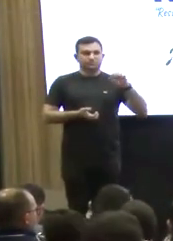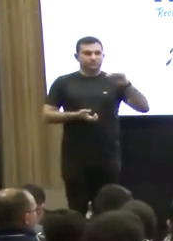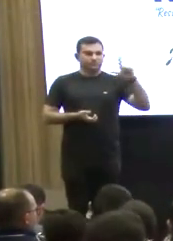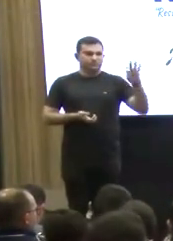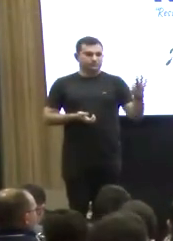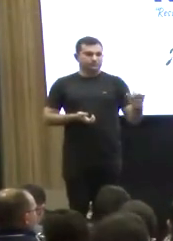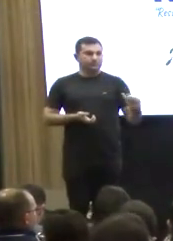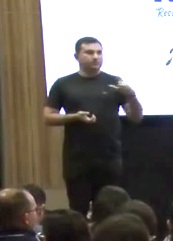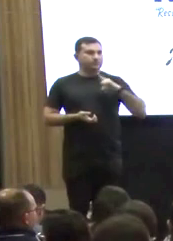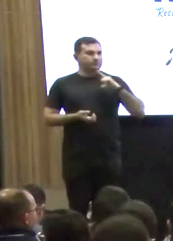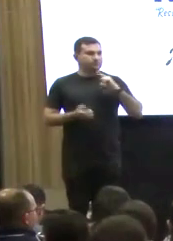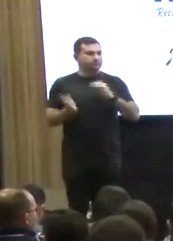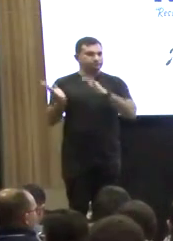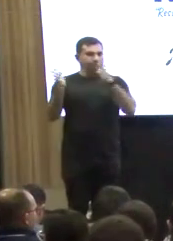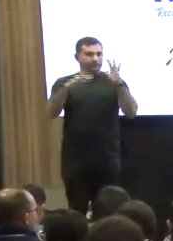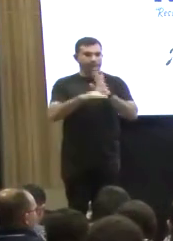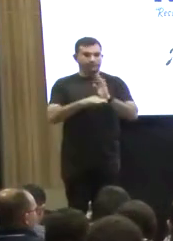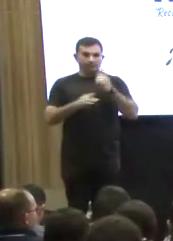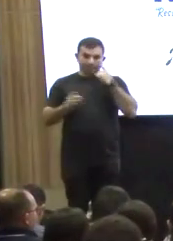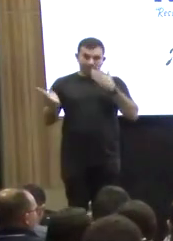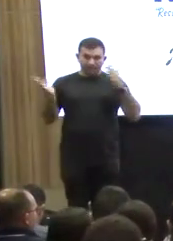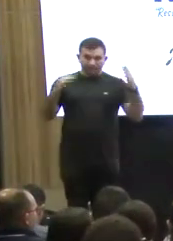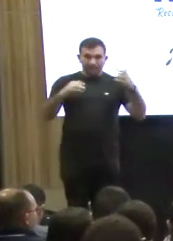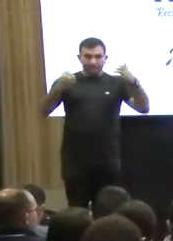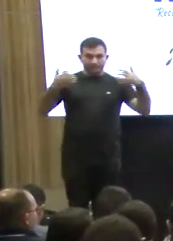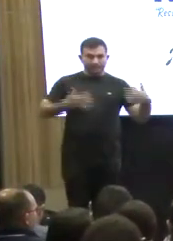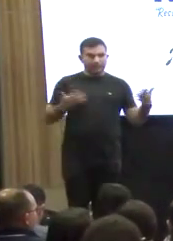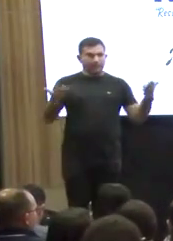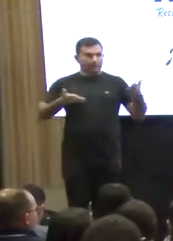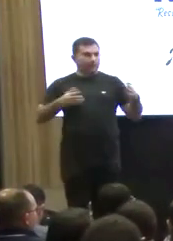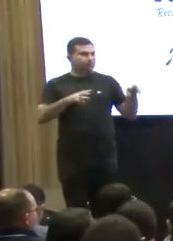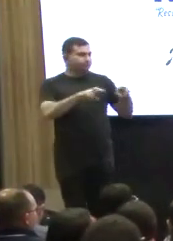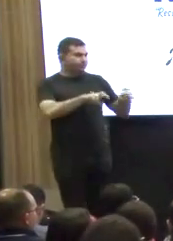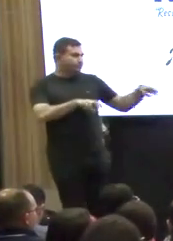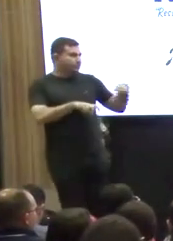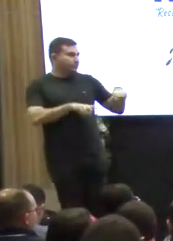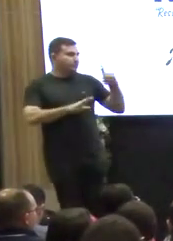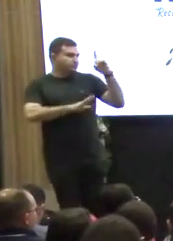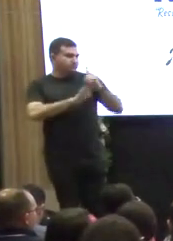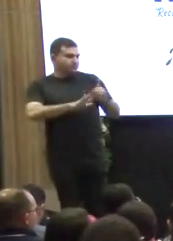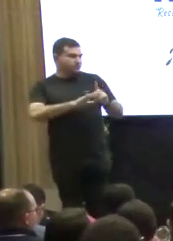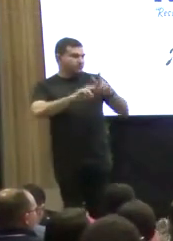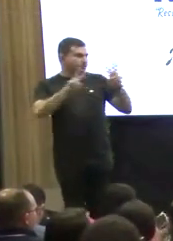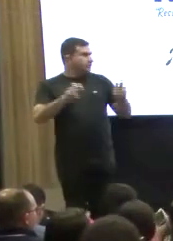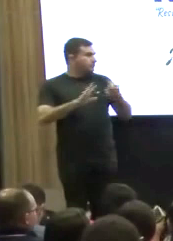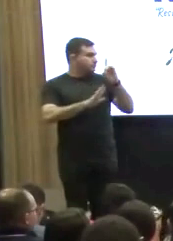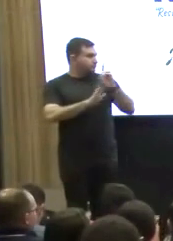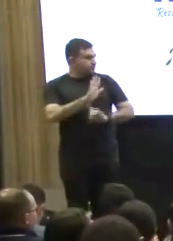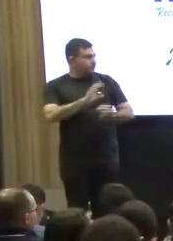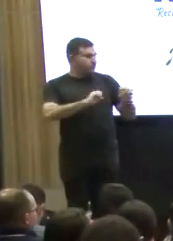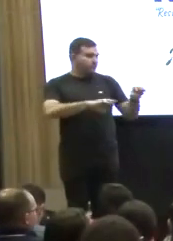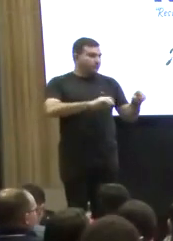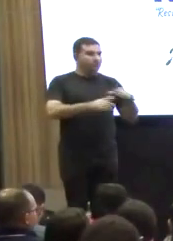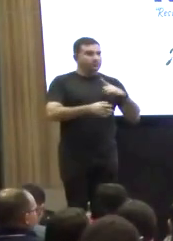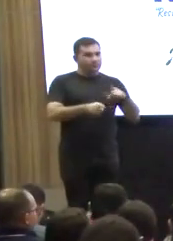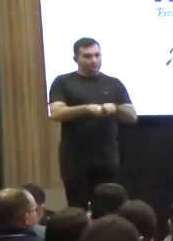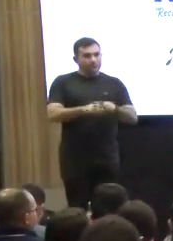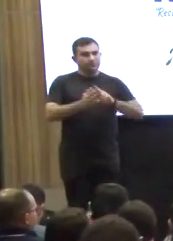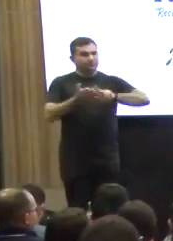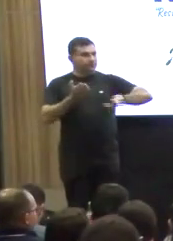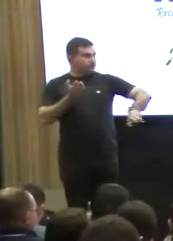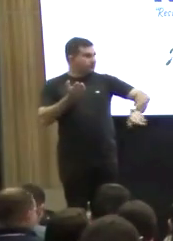Nós vamos dar início agora à discussão nessa mesa de Direito à Educação e à Diversidade, e eu gostaria de, antes de passar a alguma